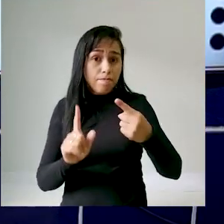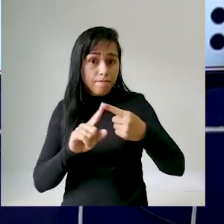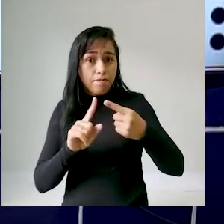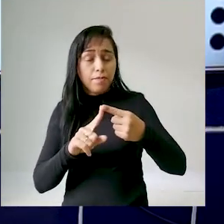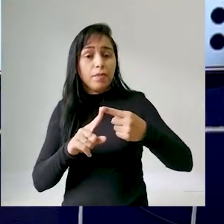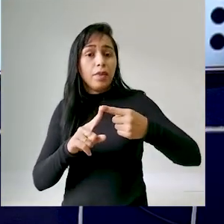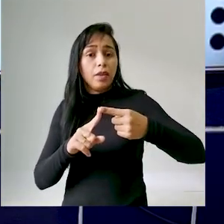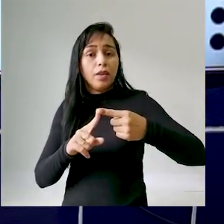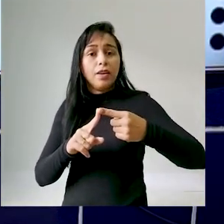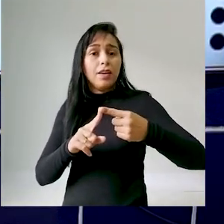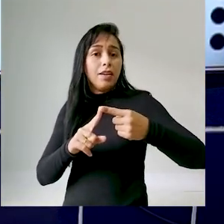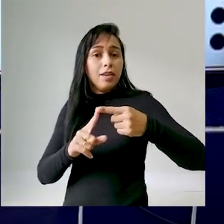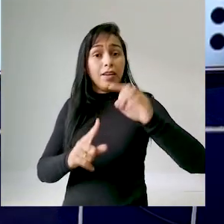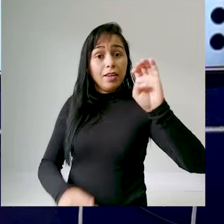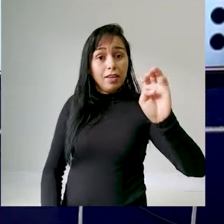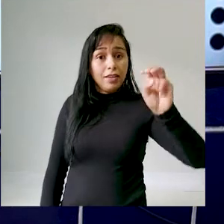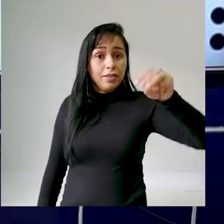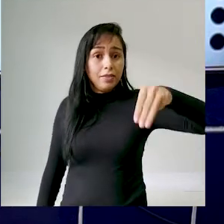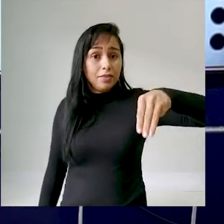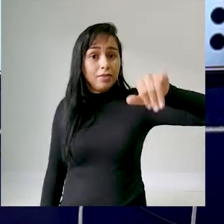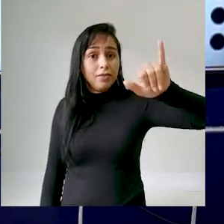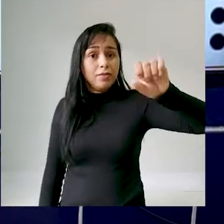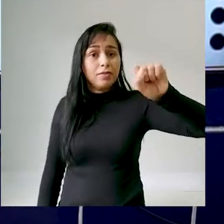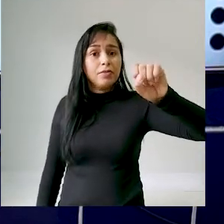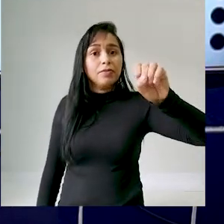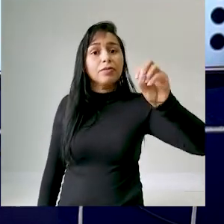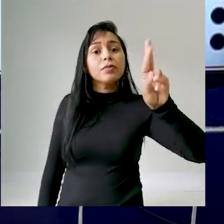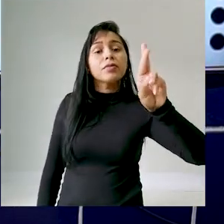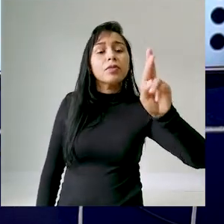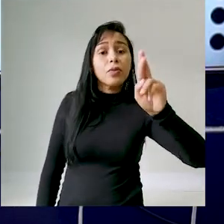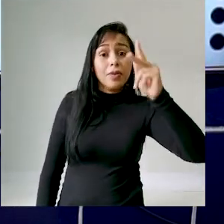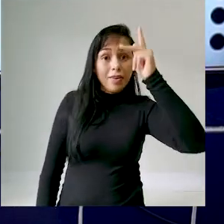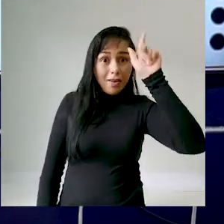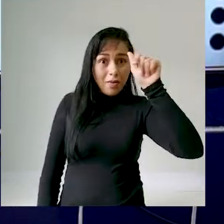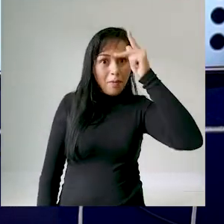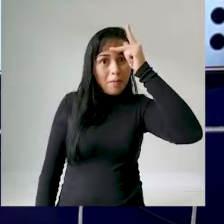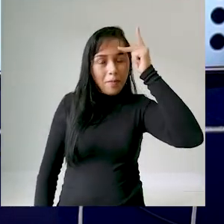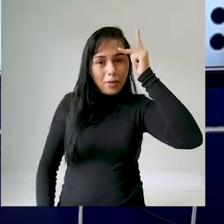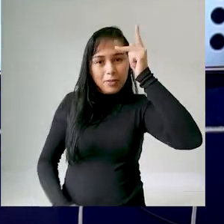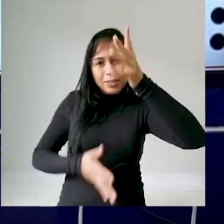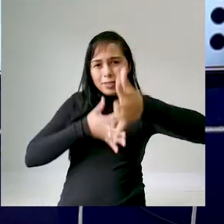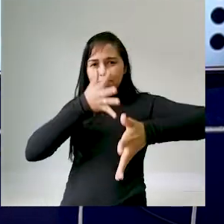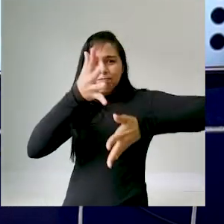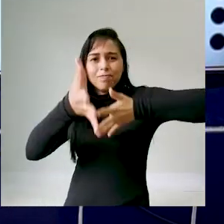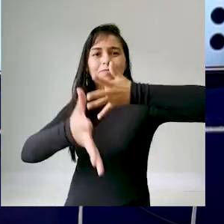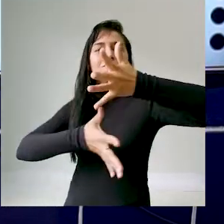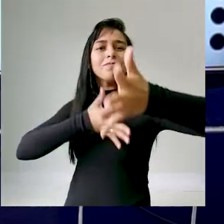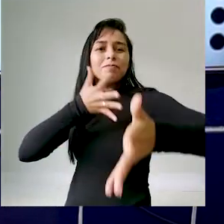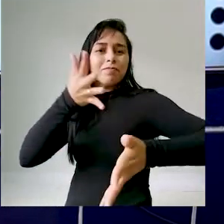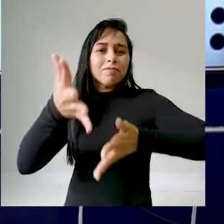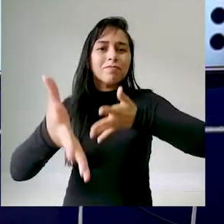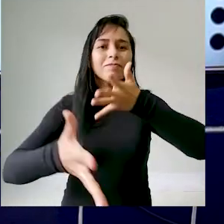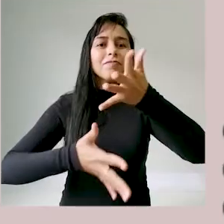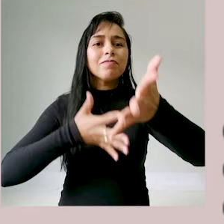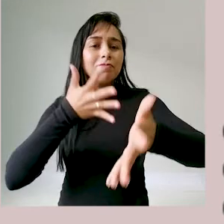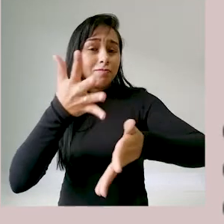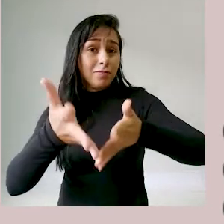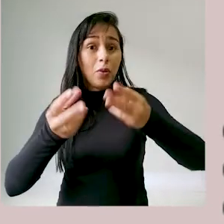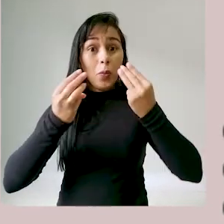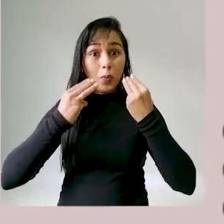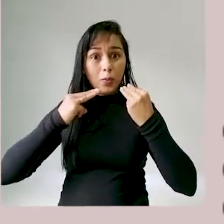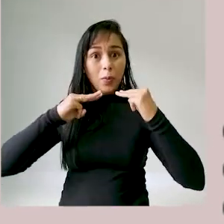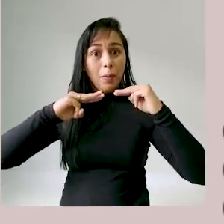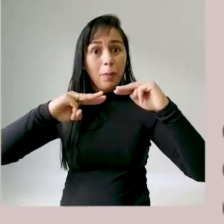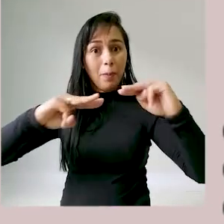temos o emissor, que é aquela pessoa que está emitindo, que está falando. Então, nesse momento, eu estou emitindo